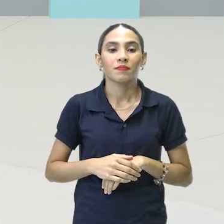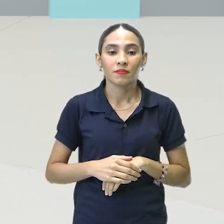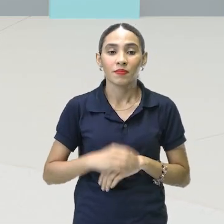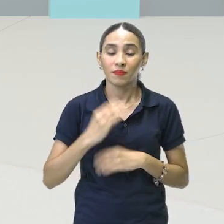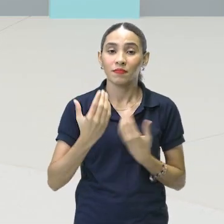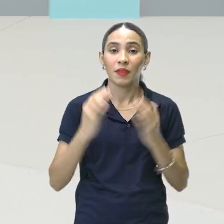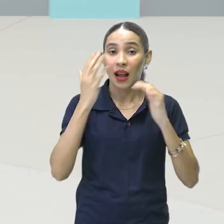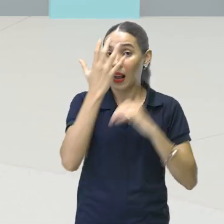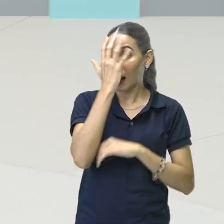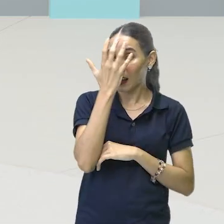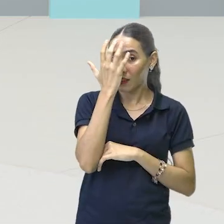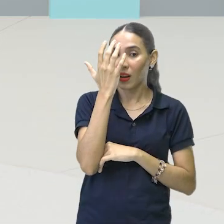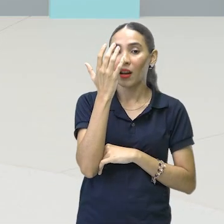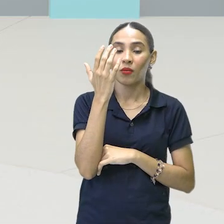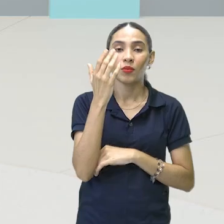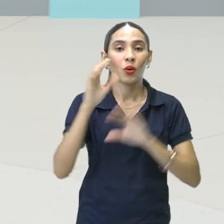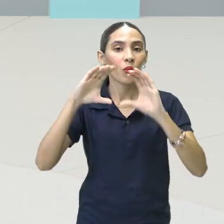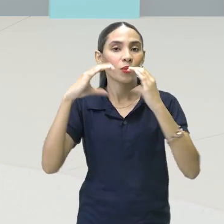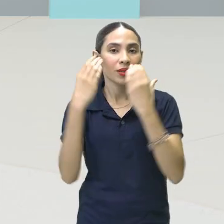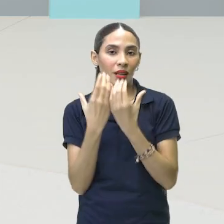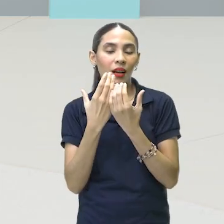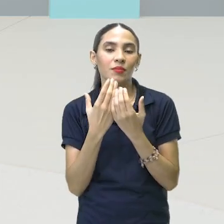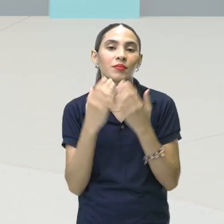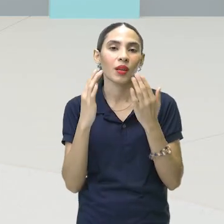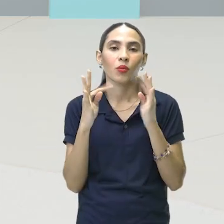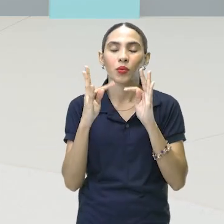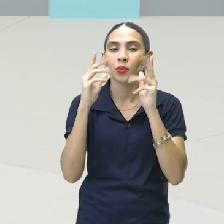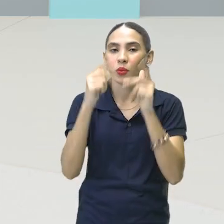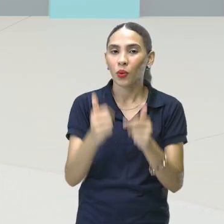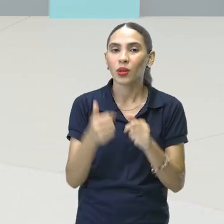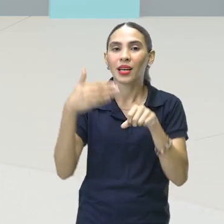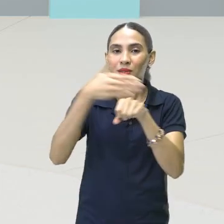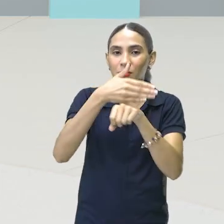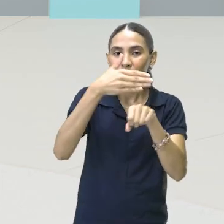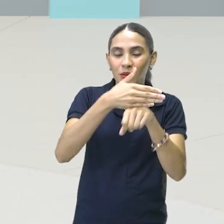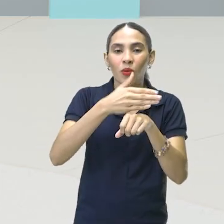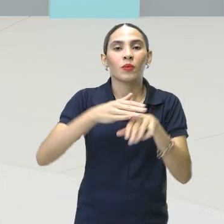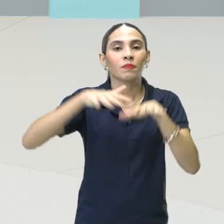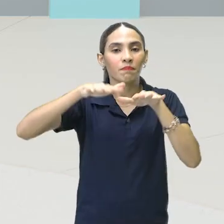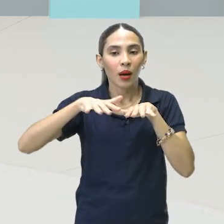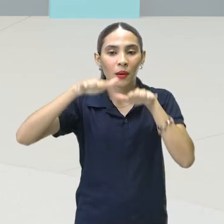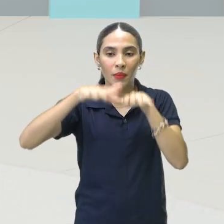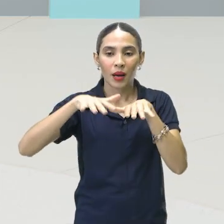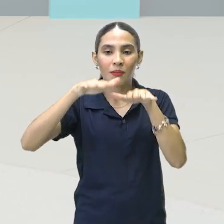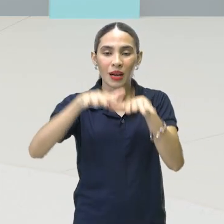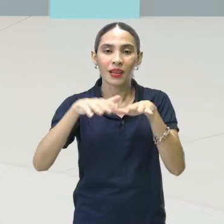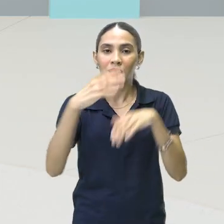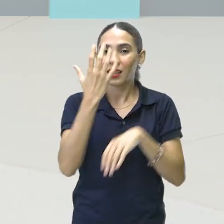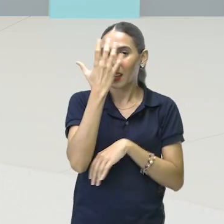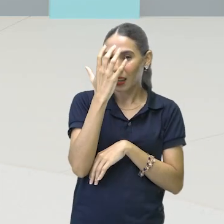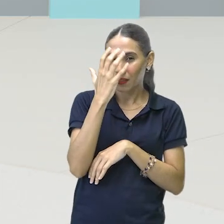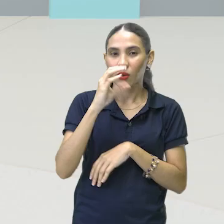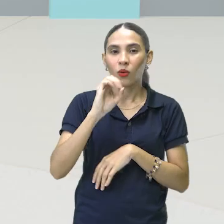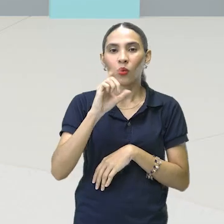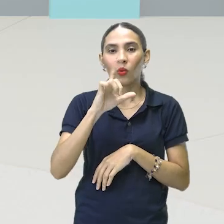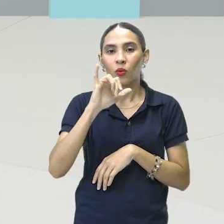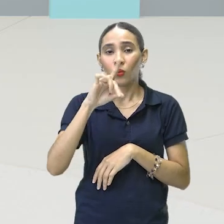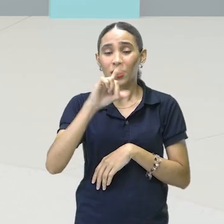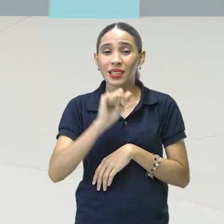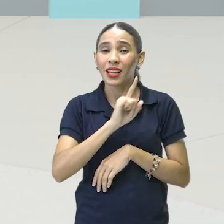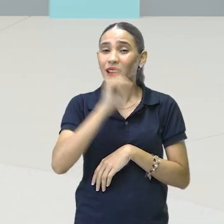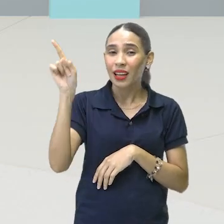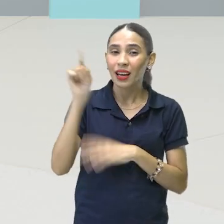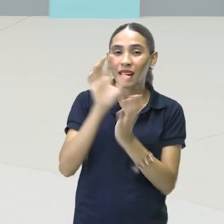desse carnaval comunitário, ou seja, todas as pessoas vão para a rua. Então, o Carnaval de Olinda,